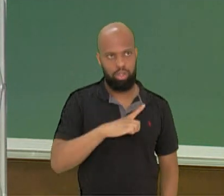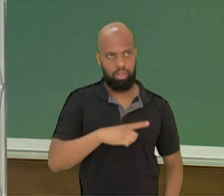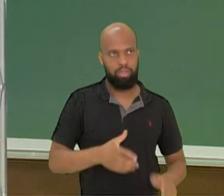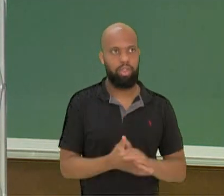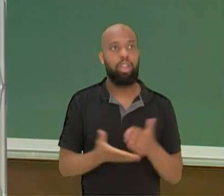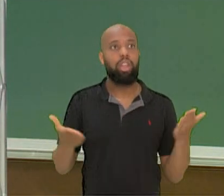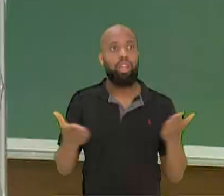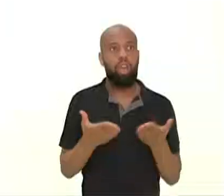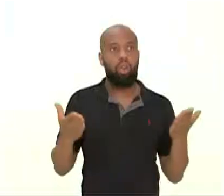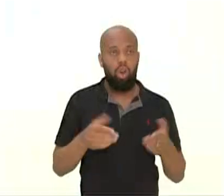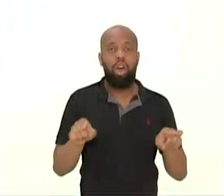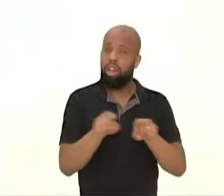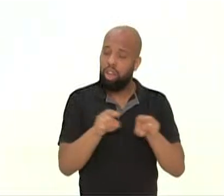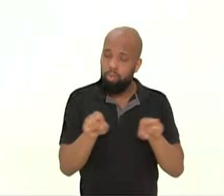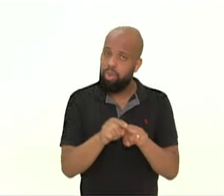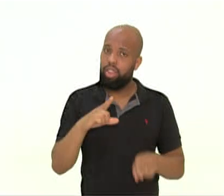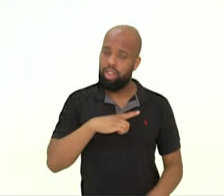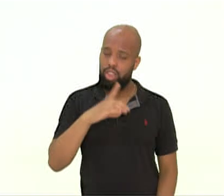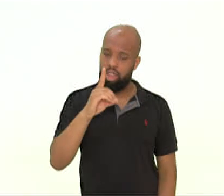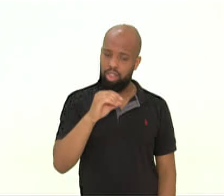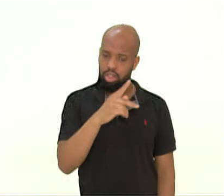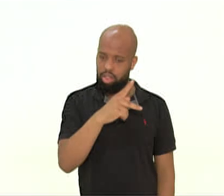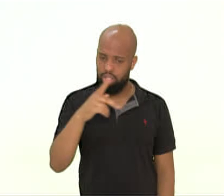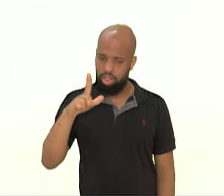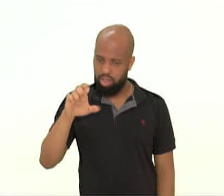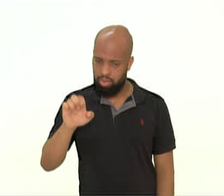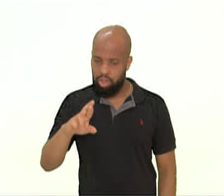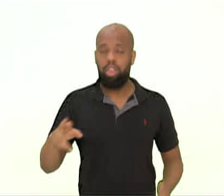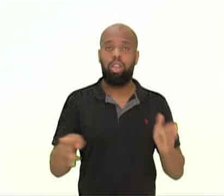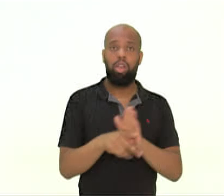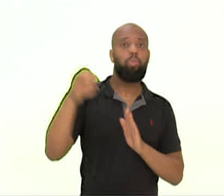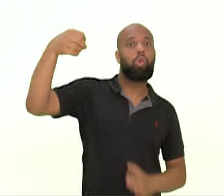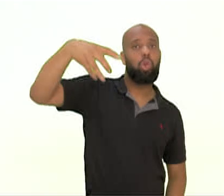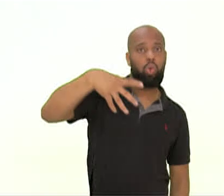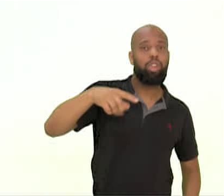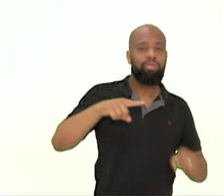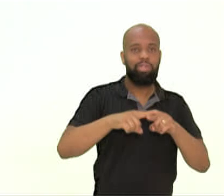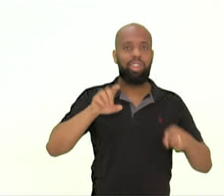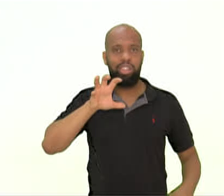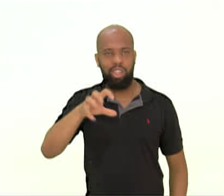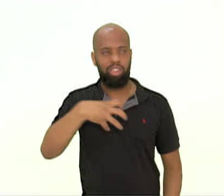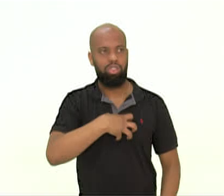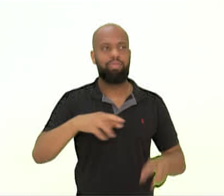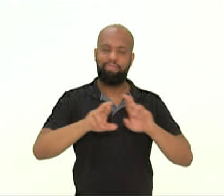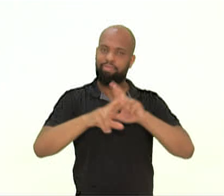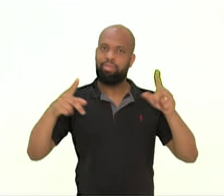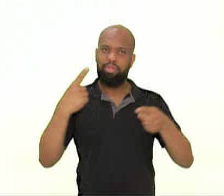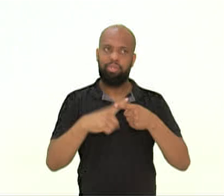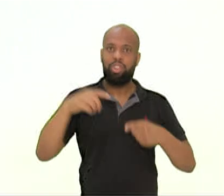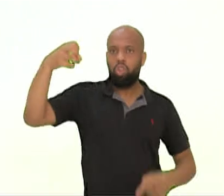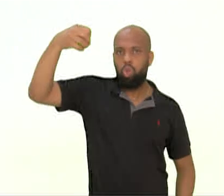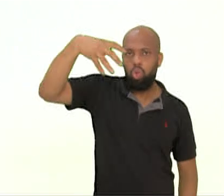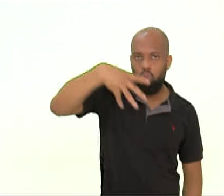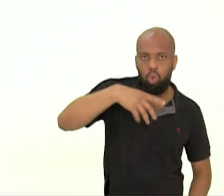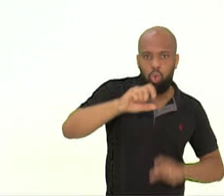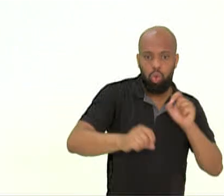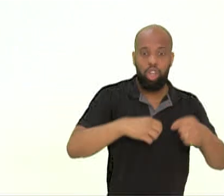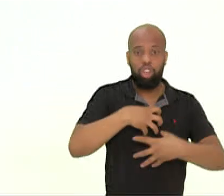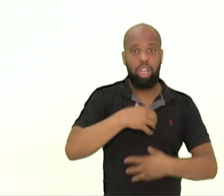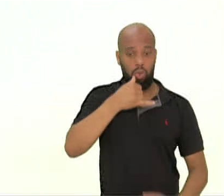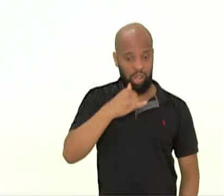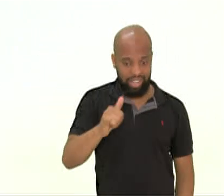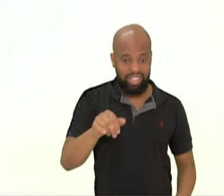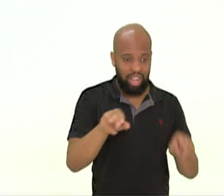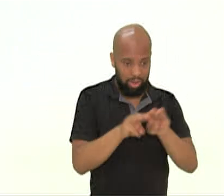efeito Doppler da luz. Para o caso da luz, a situação é diferente, uma vez que a luz, sendo radiação